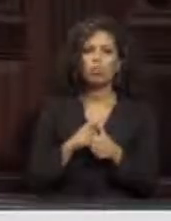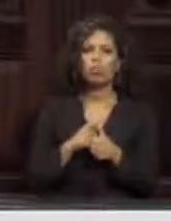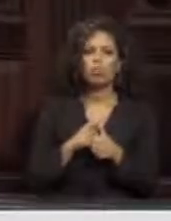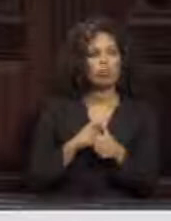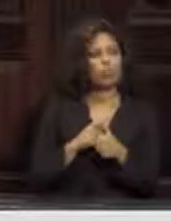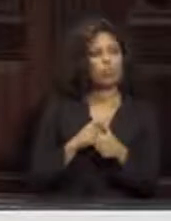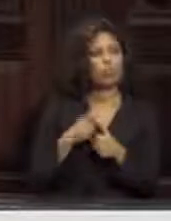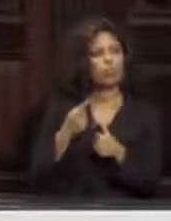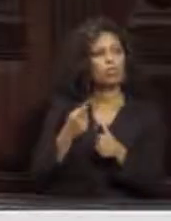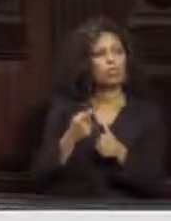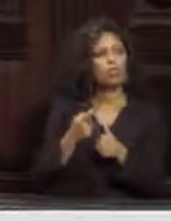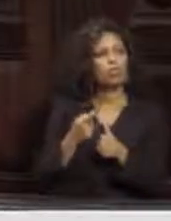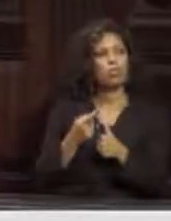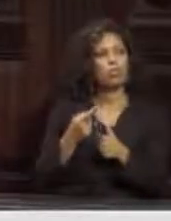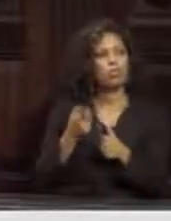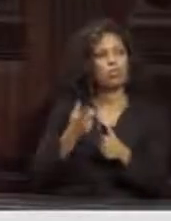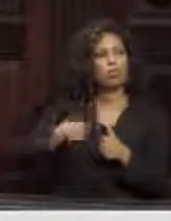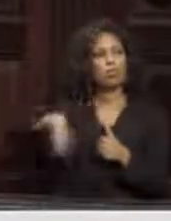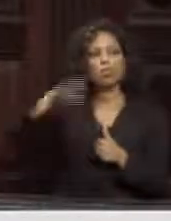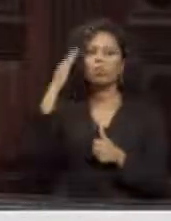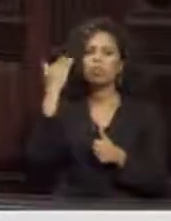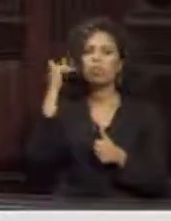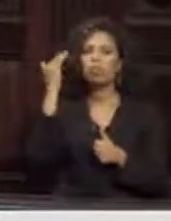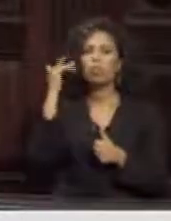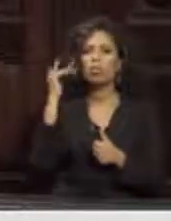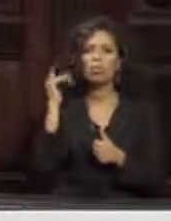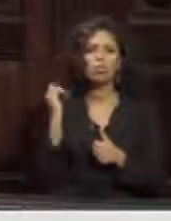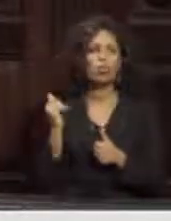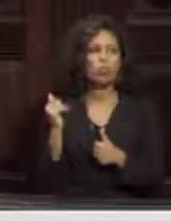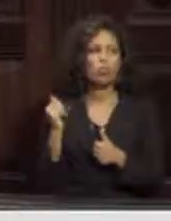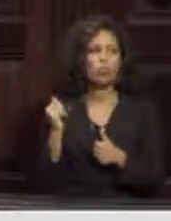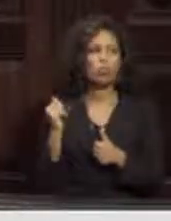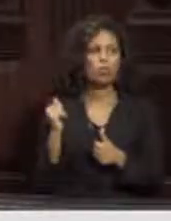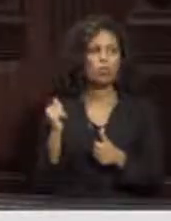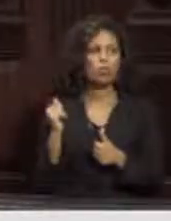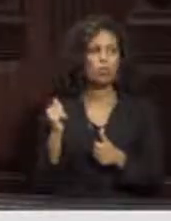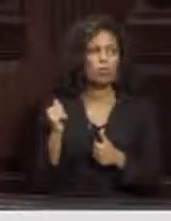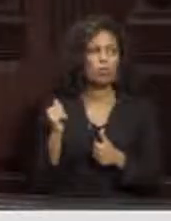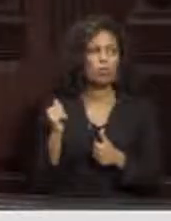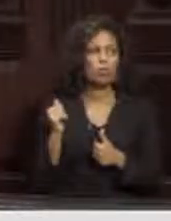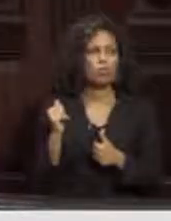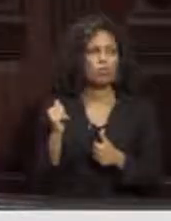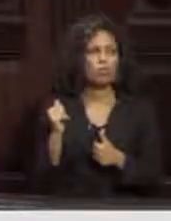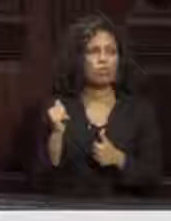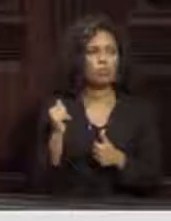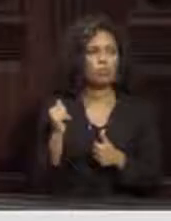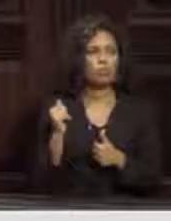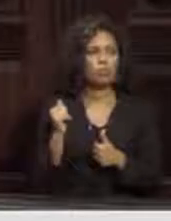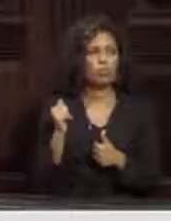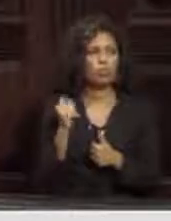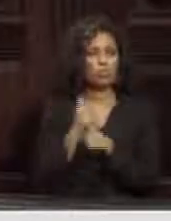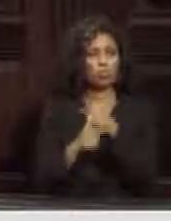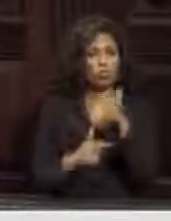o entendimento que nos vem é que os trabalhadores não